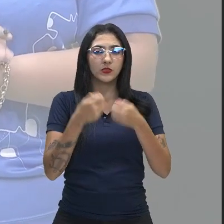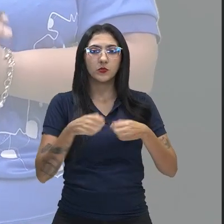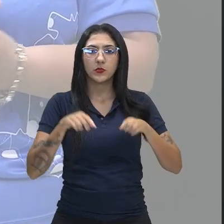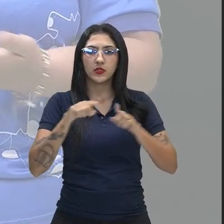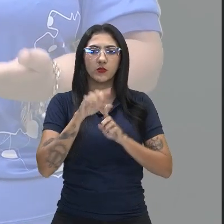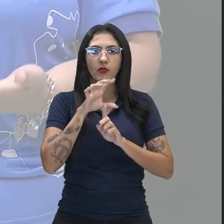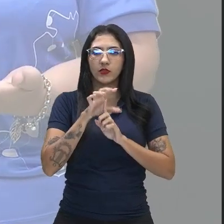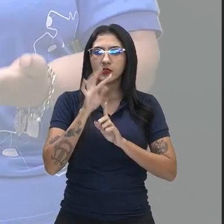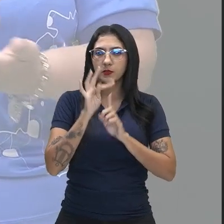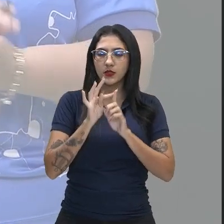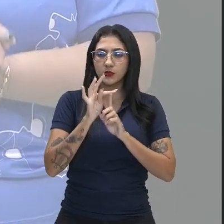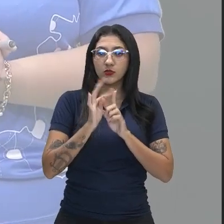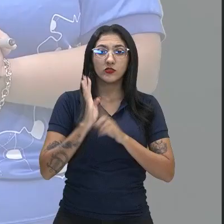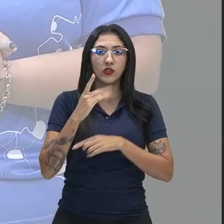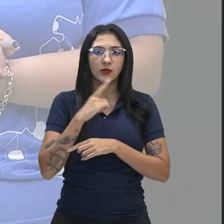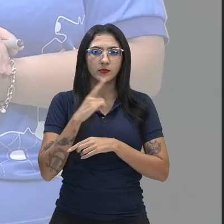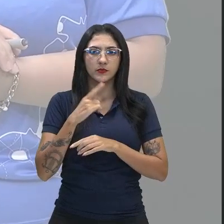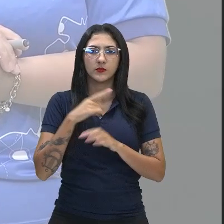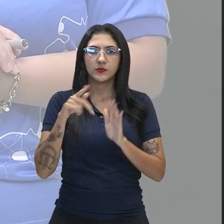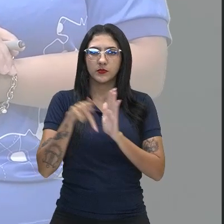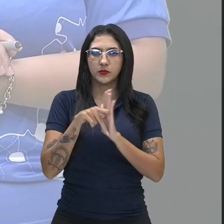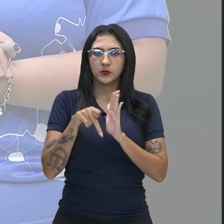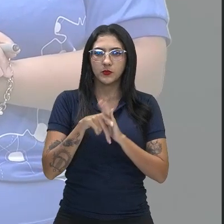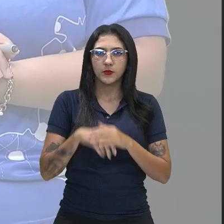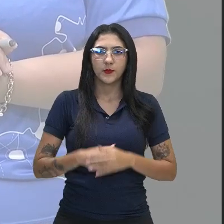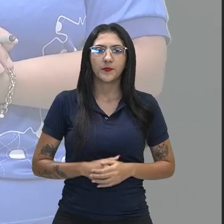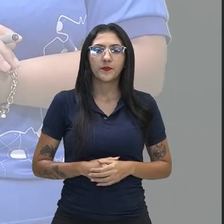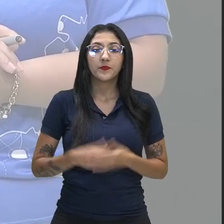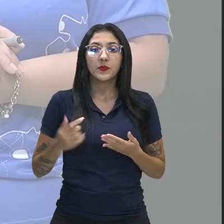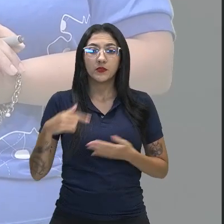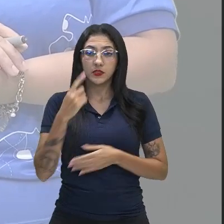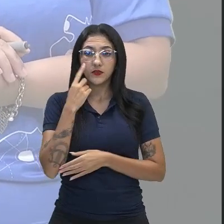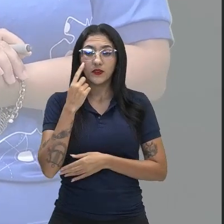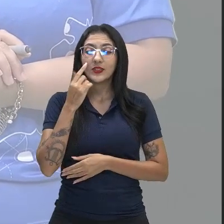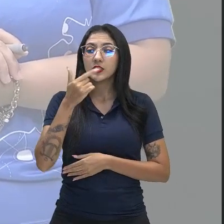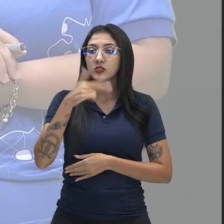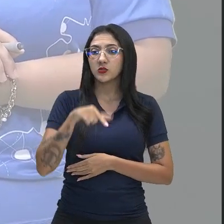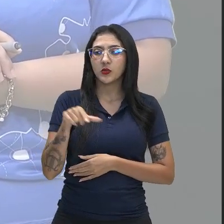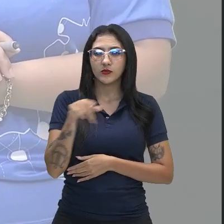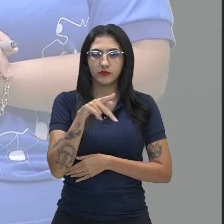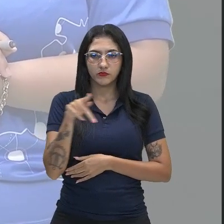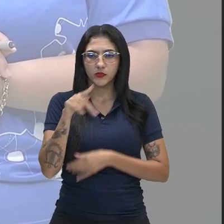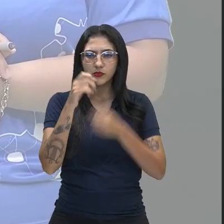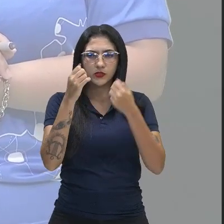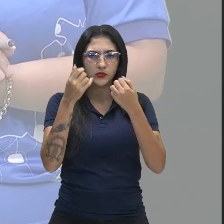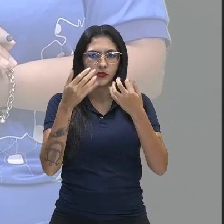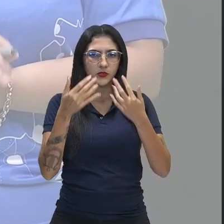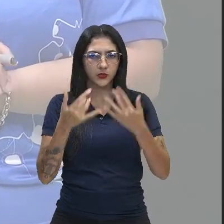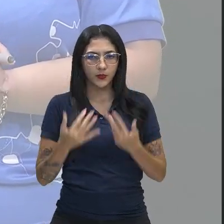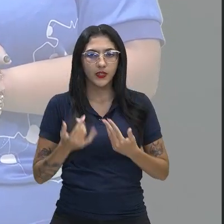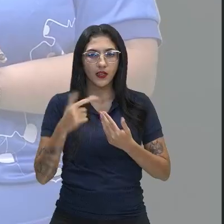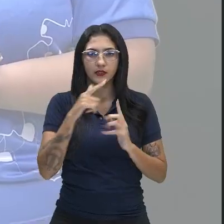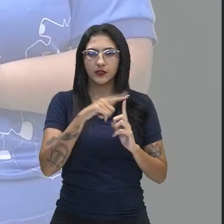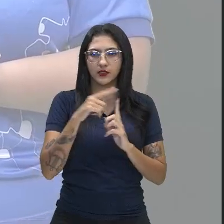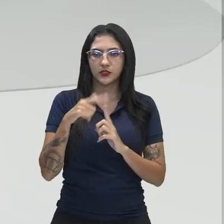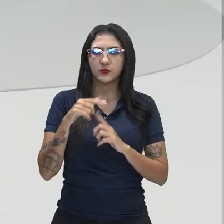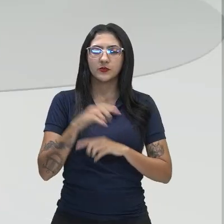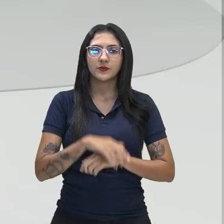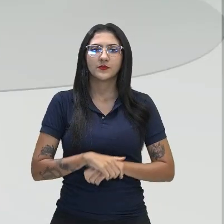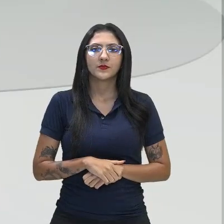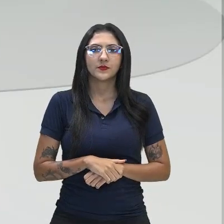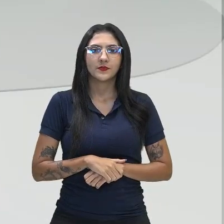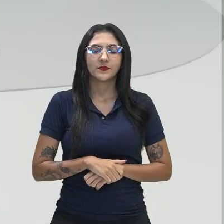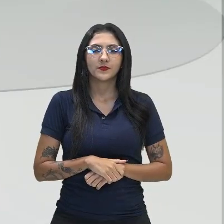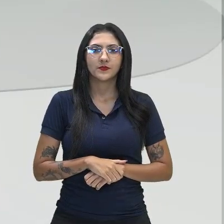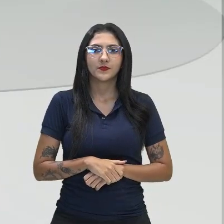nós vamos observar, mais uma vez, o professor William trazendo mais detalhes desse tipo de motor.